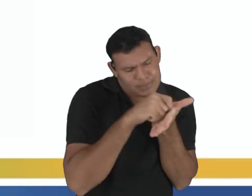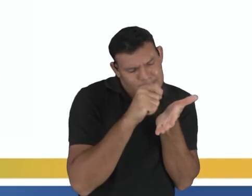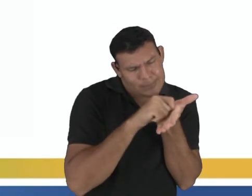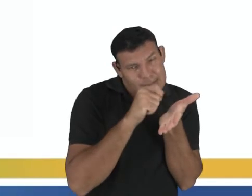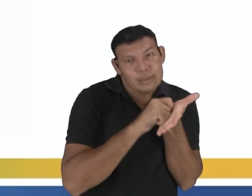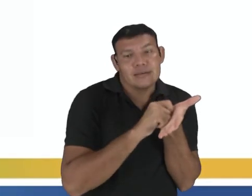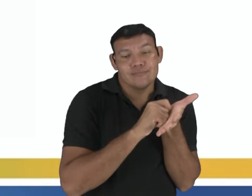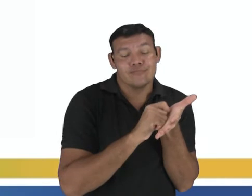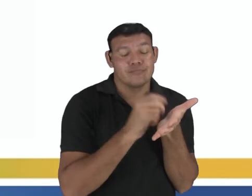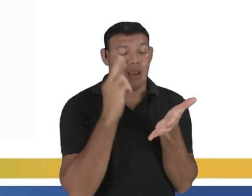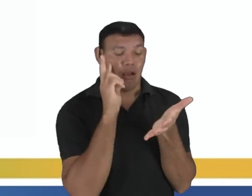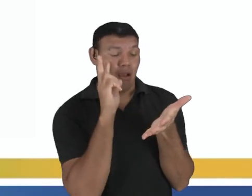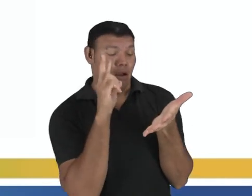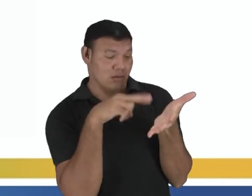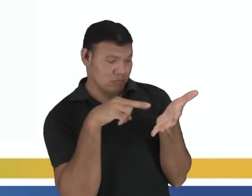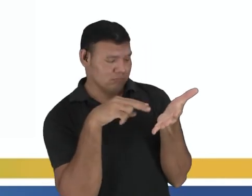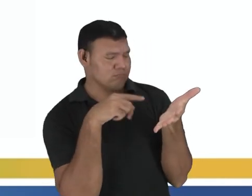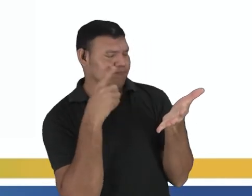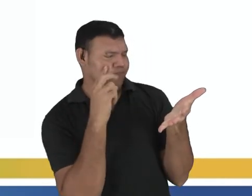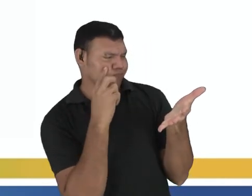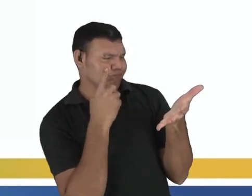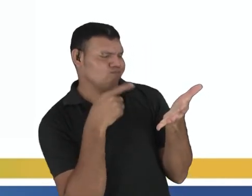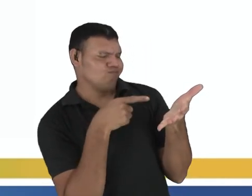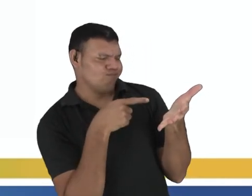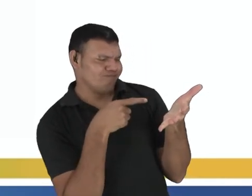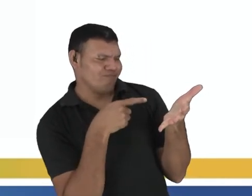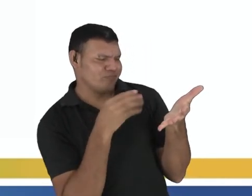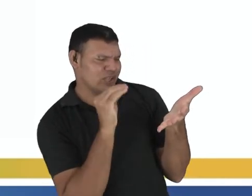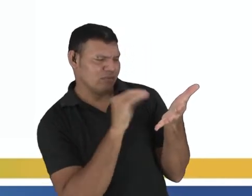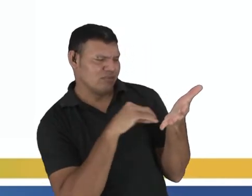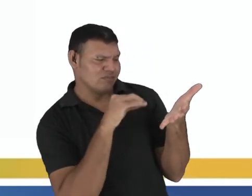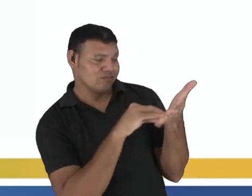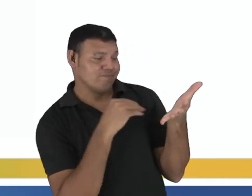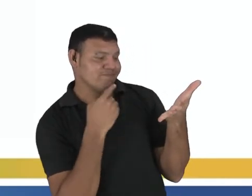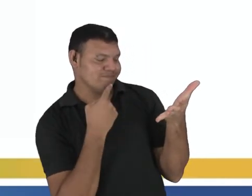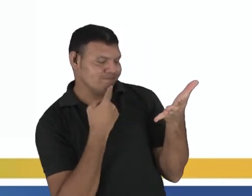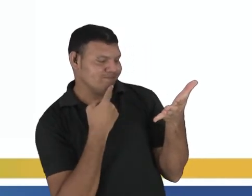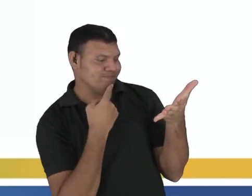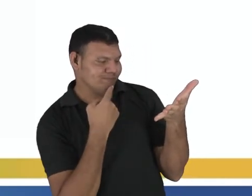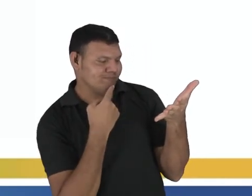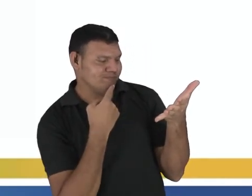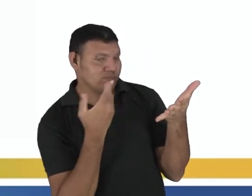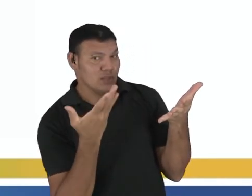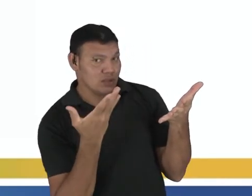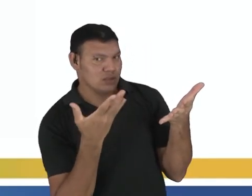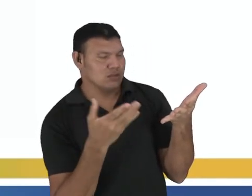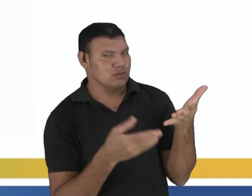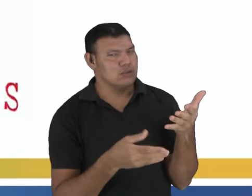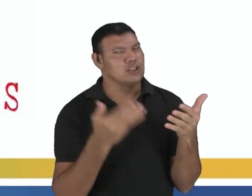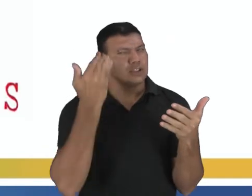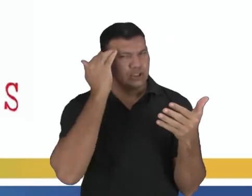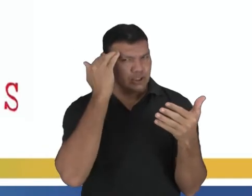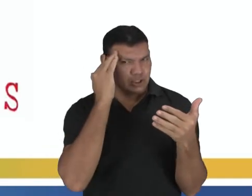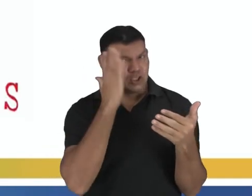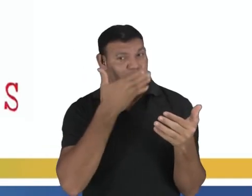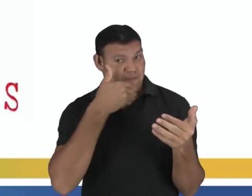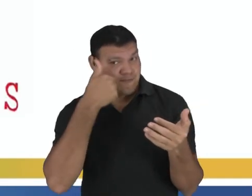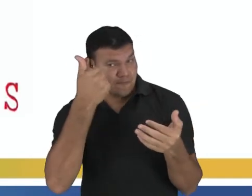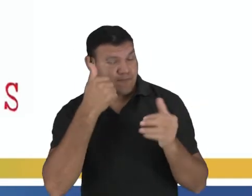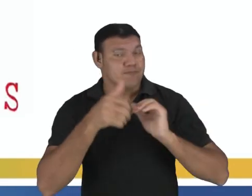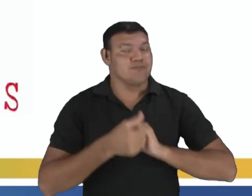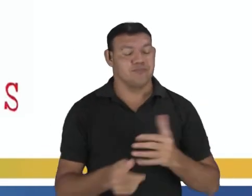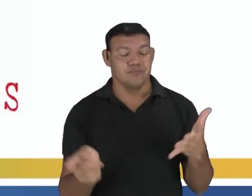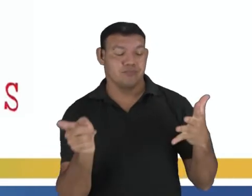e, baseado nessas notas, você identificar se está faltando alguma coisa nelas para a sua compreensão.